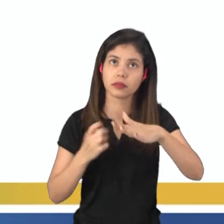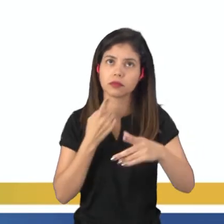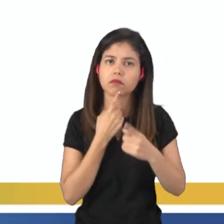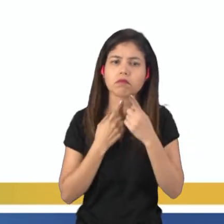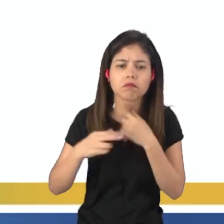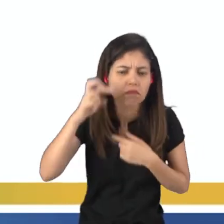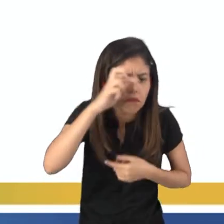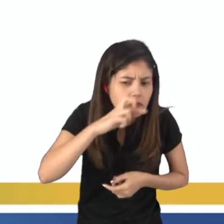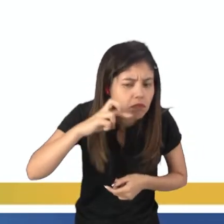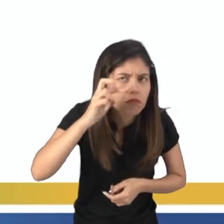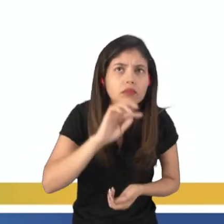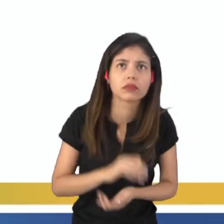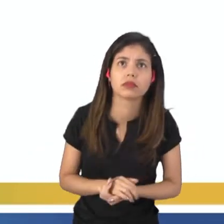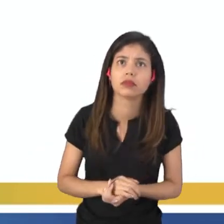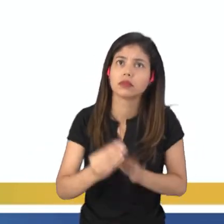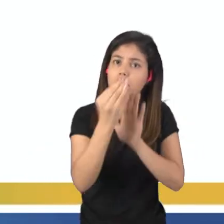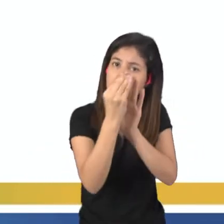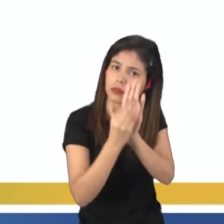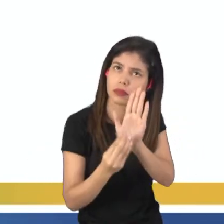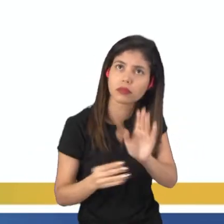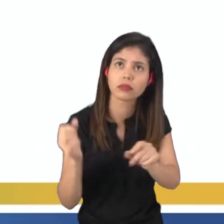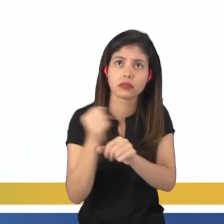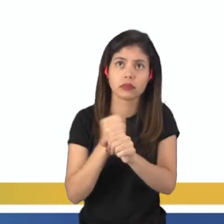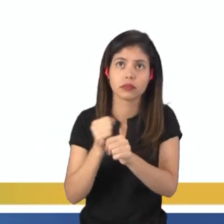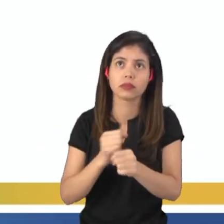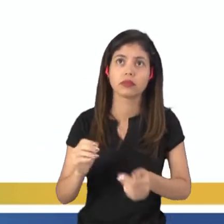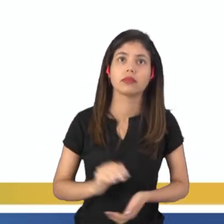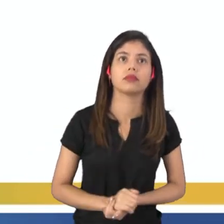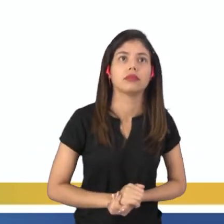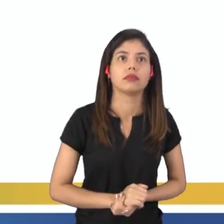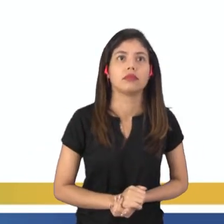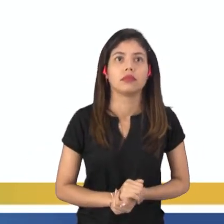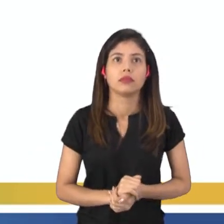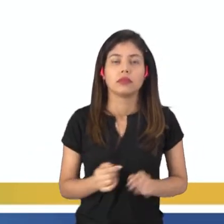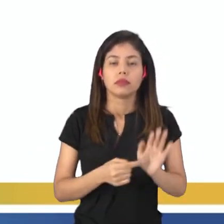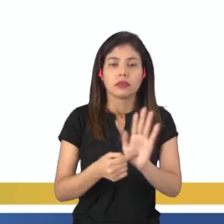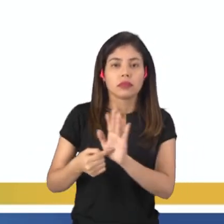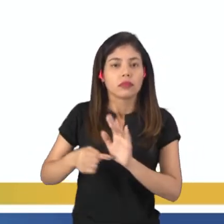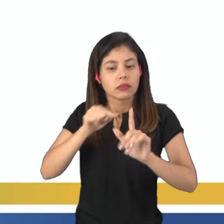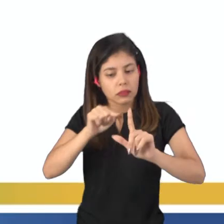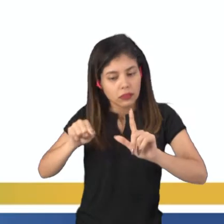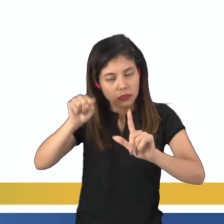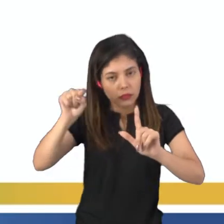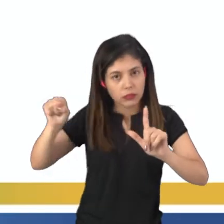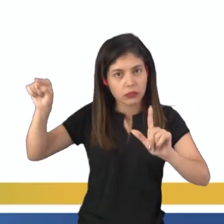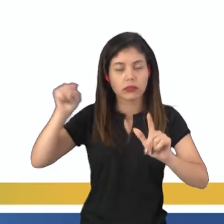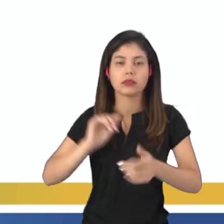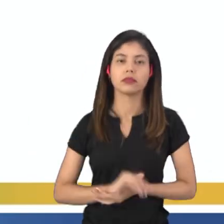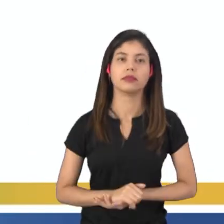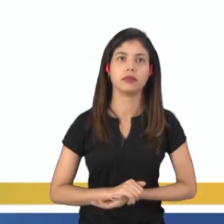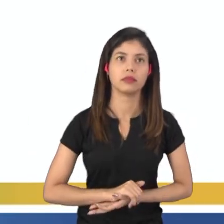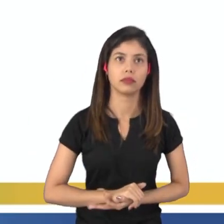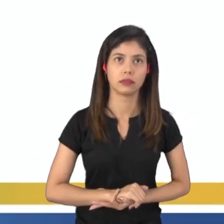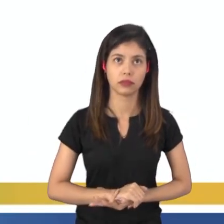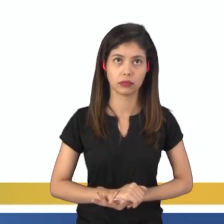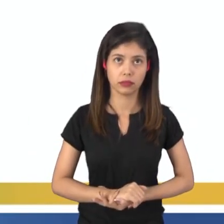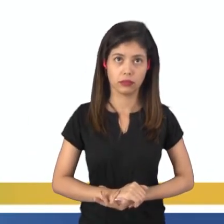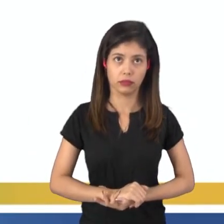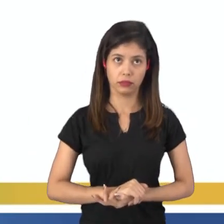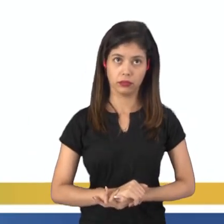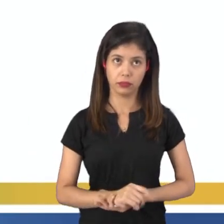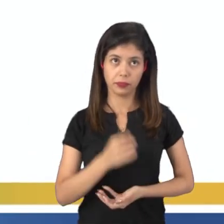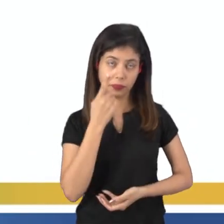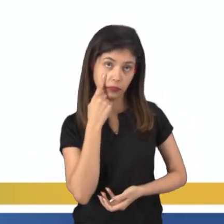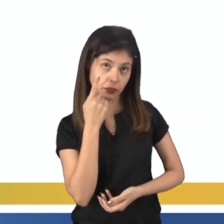deseja verificar seu faturamento em determinado ano e expôs esses dados, né, em um gráfico.